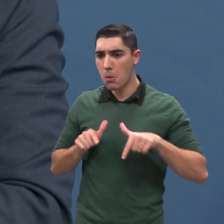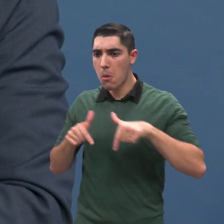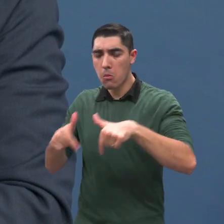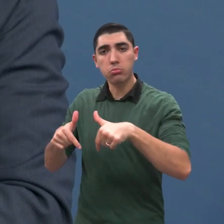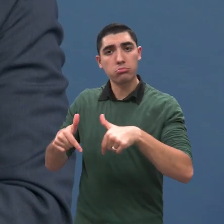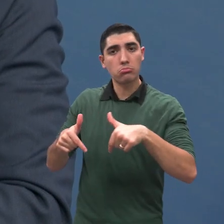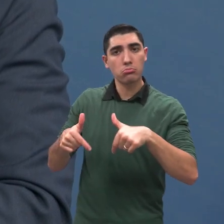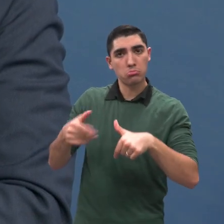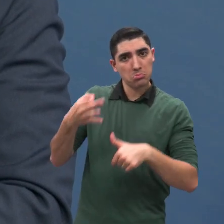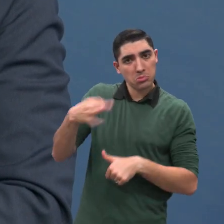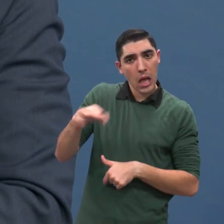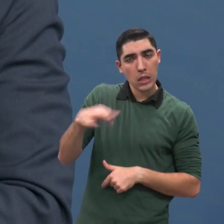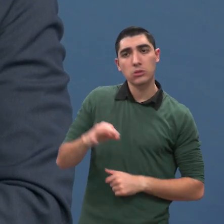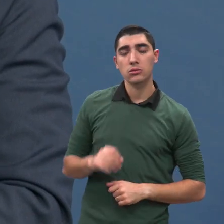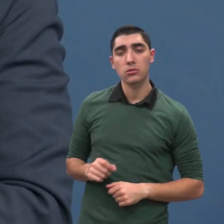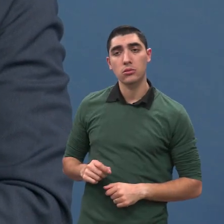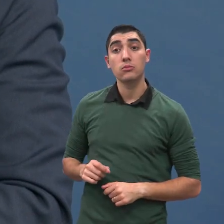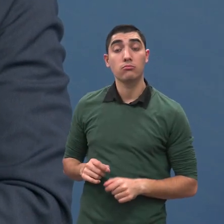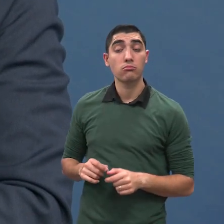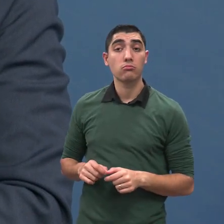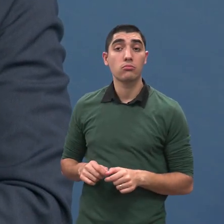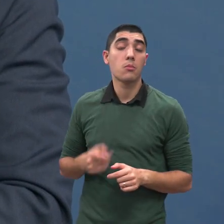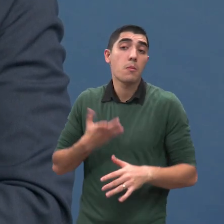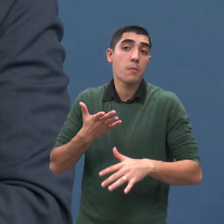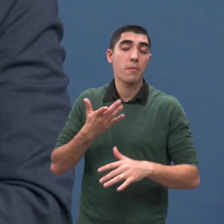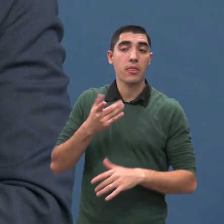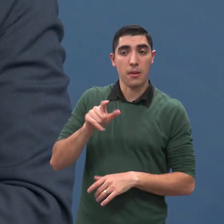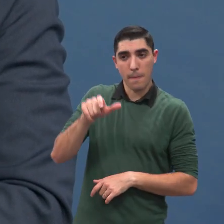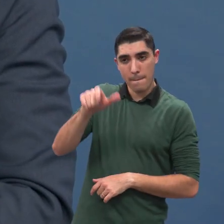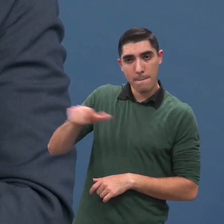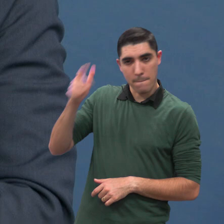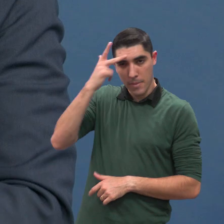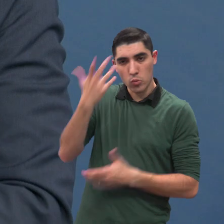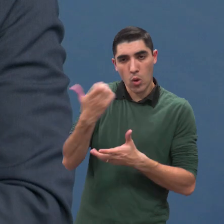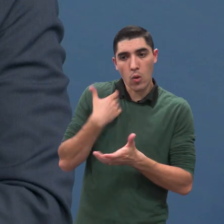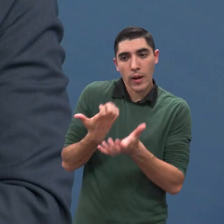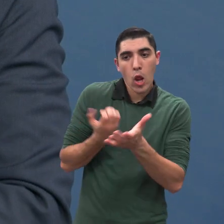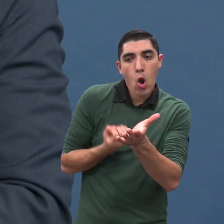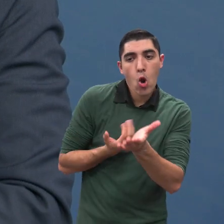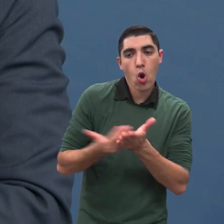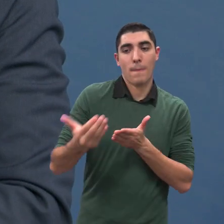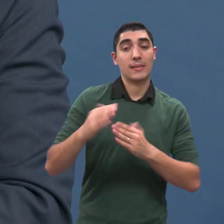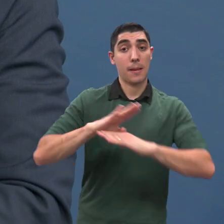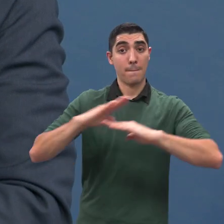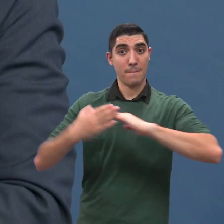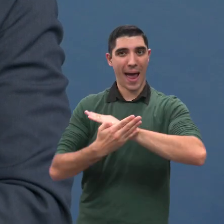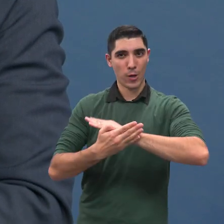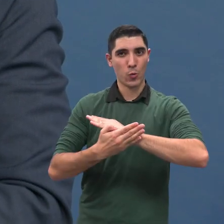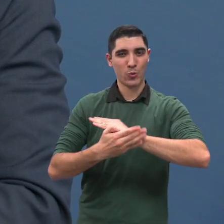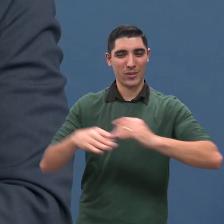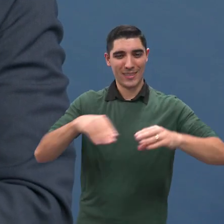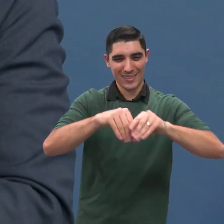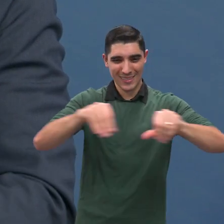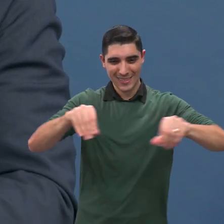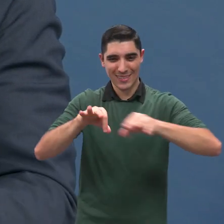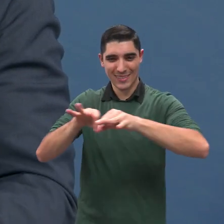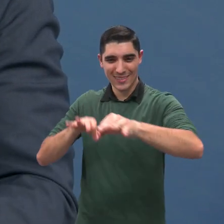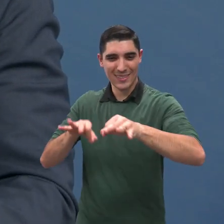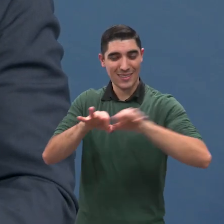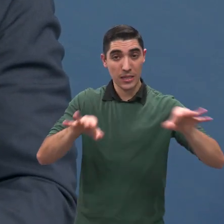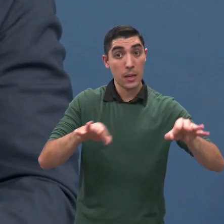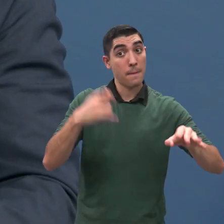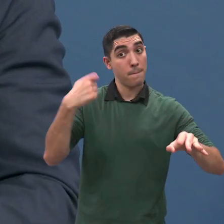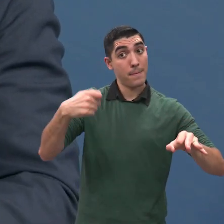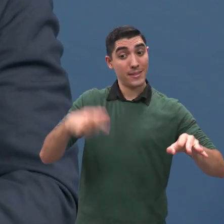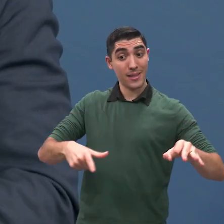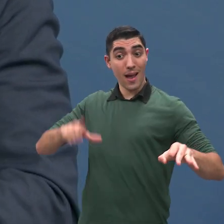suas ações. Para a pessoa começar um loteamento, então tem que aprovar, tem todo